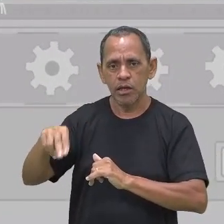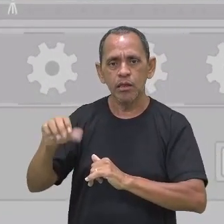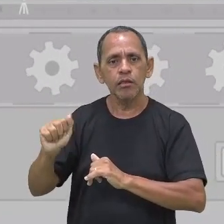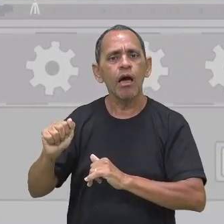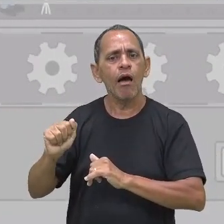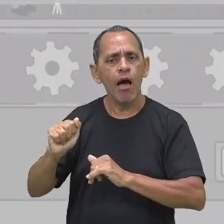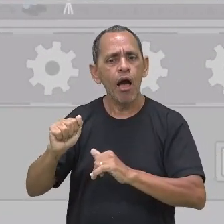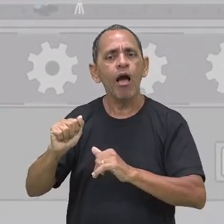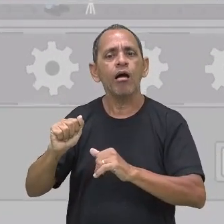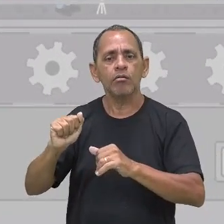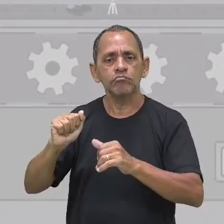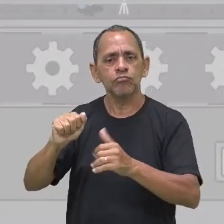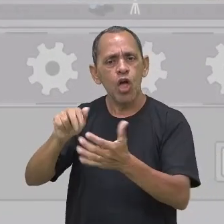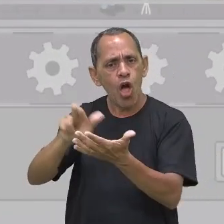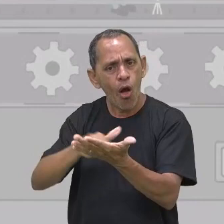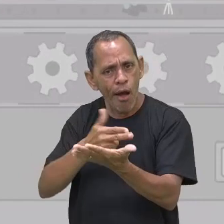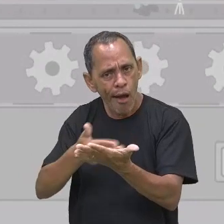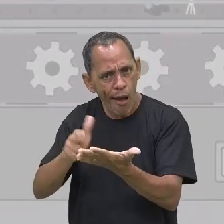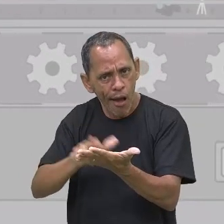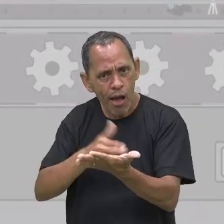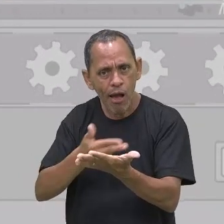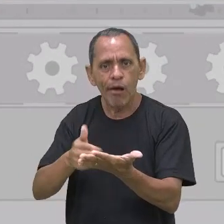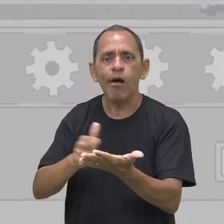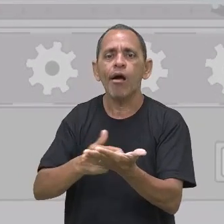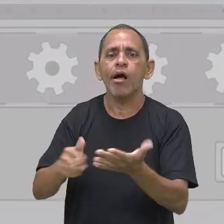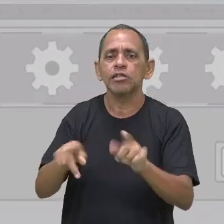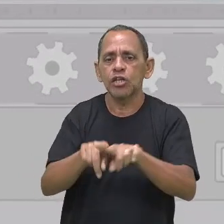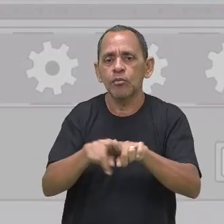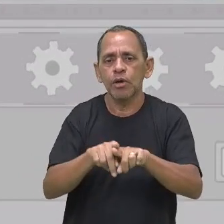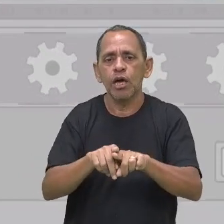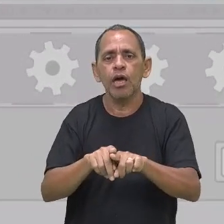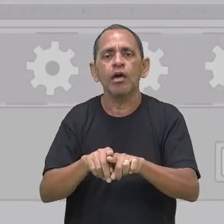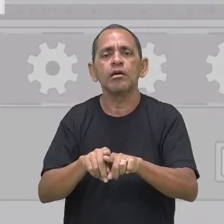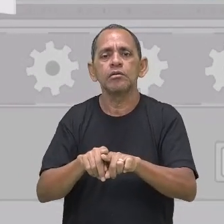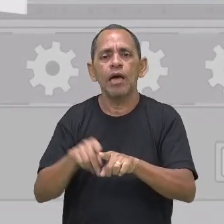vende o ideal de uma família